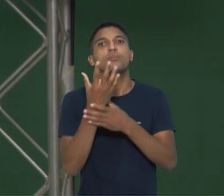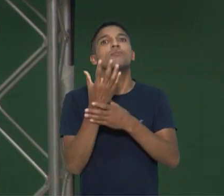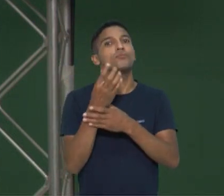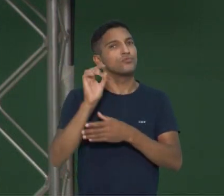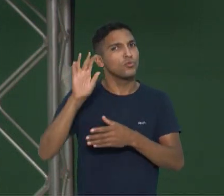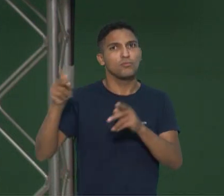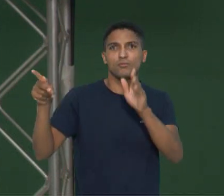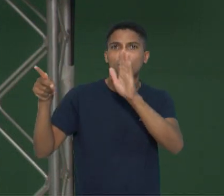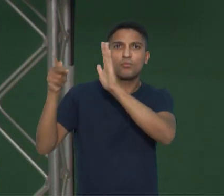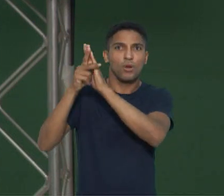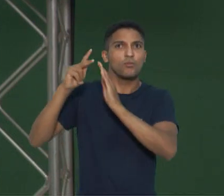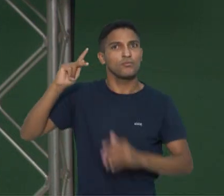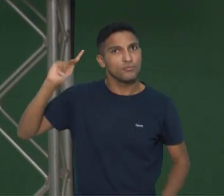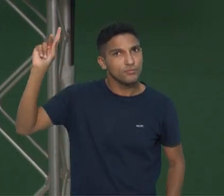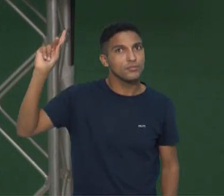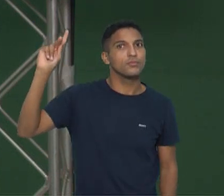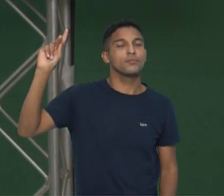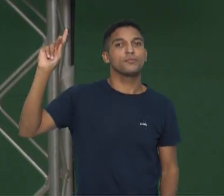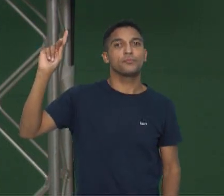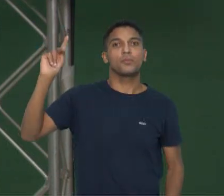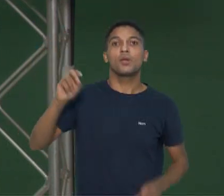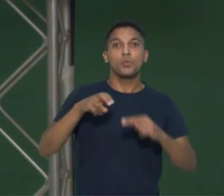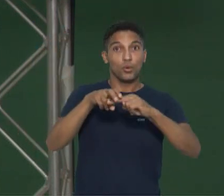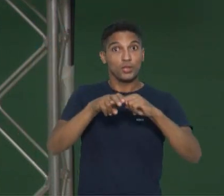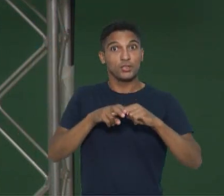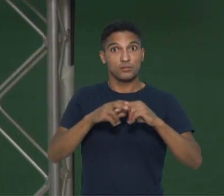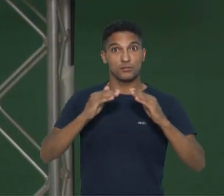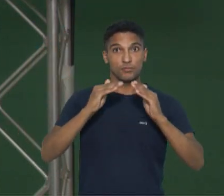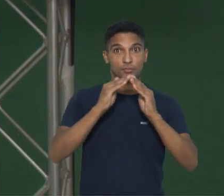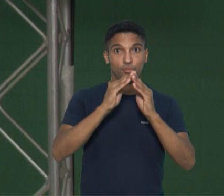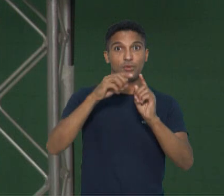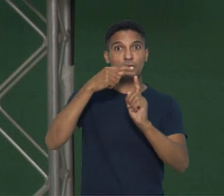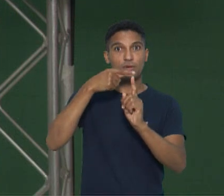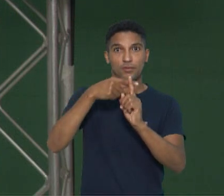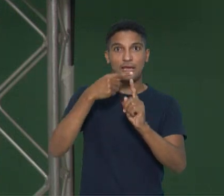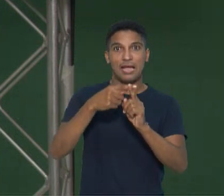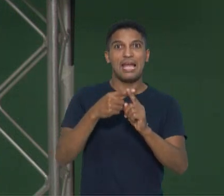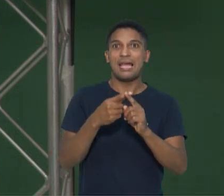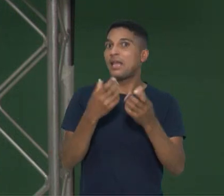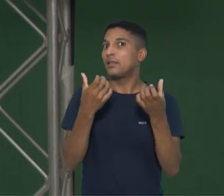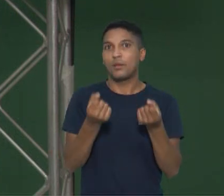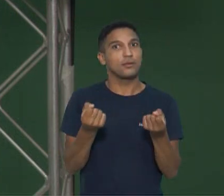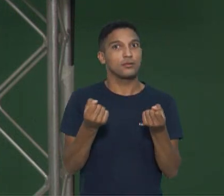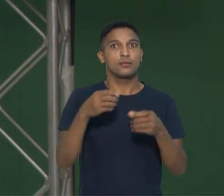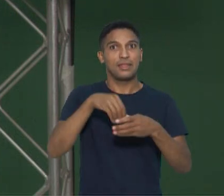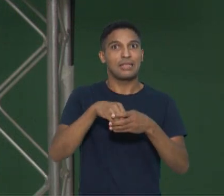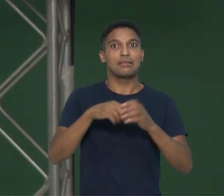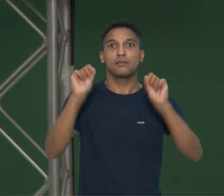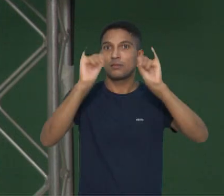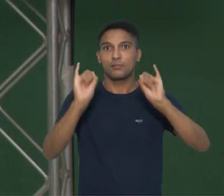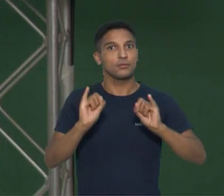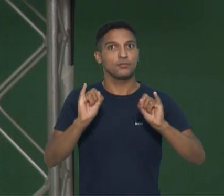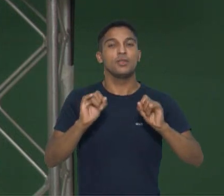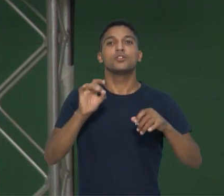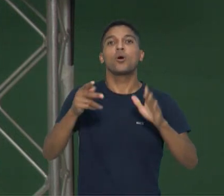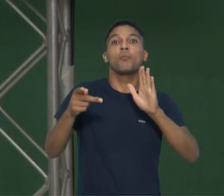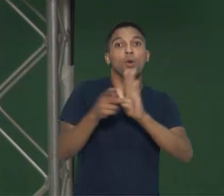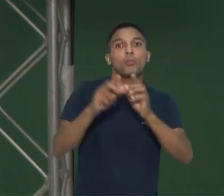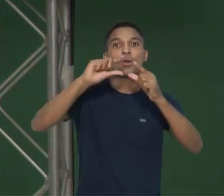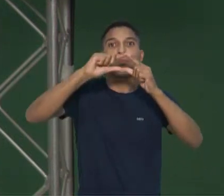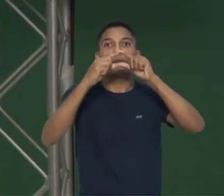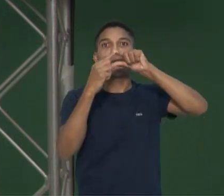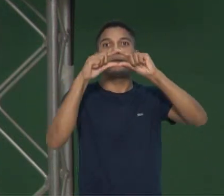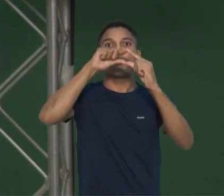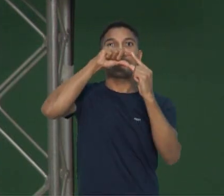lá. Por isso, são feitos decorações com elementos geométricos abstratos,